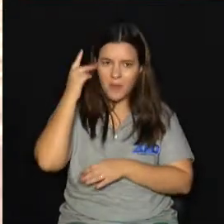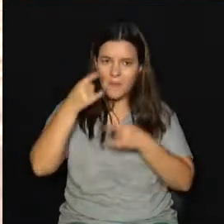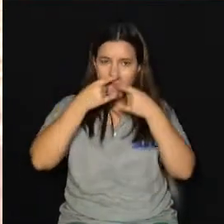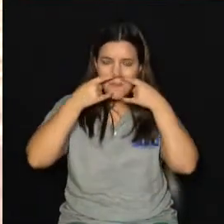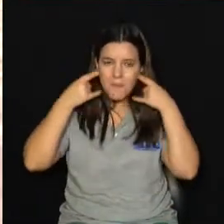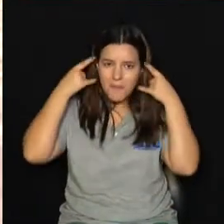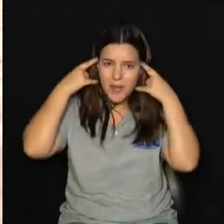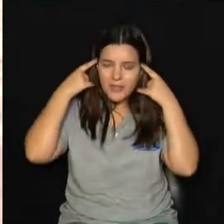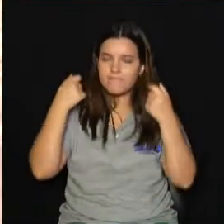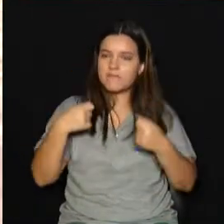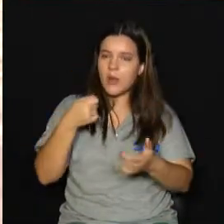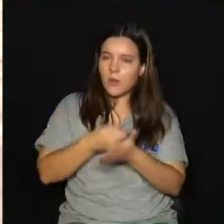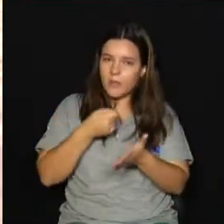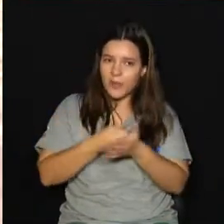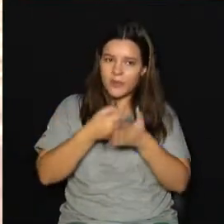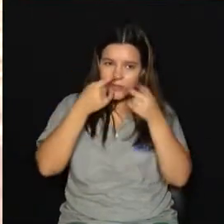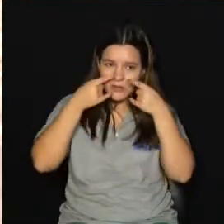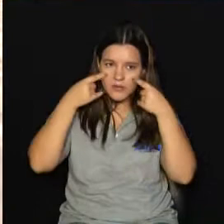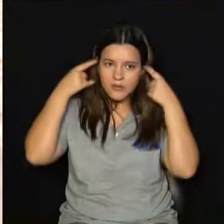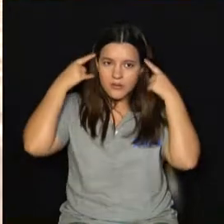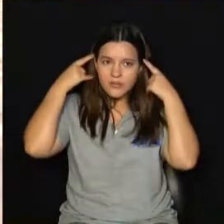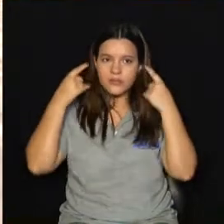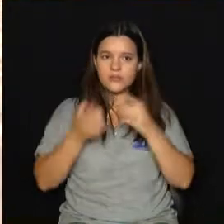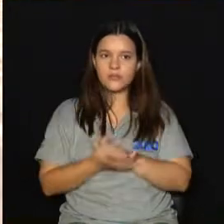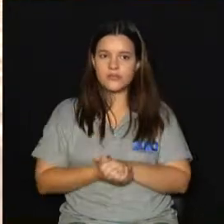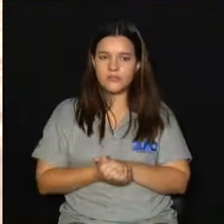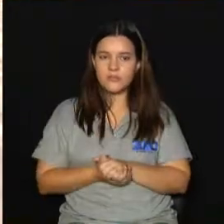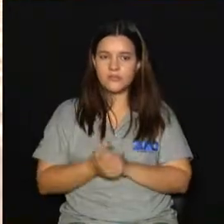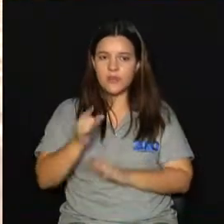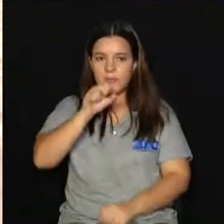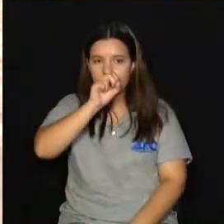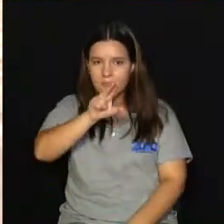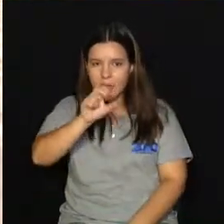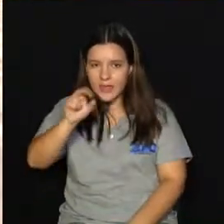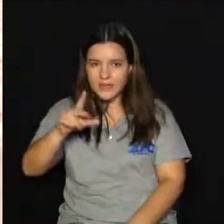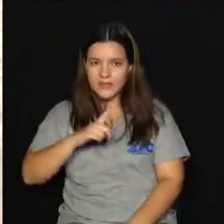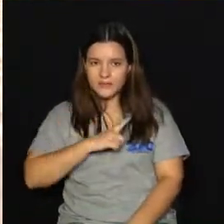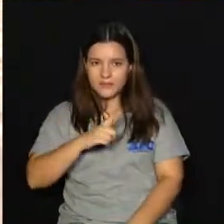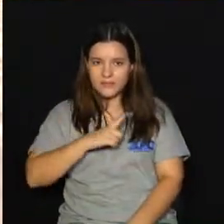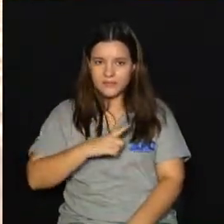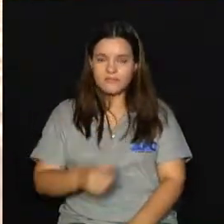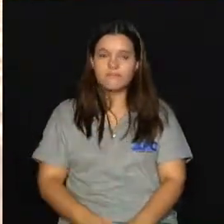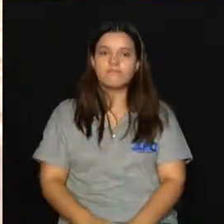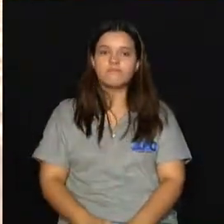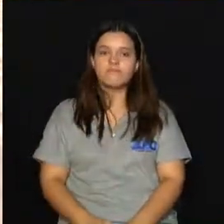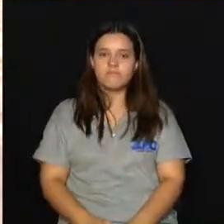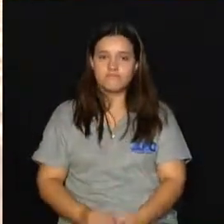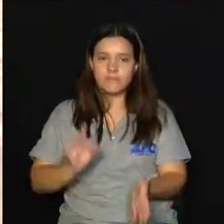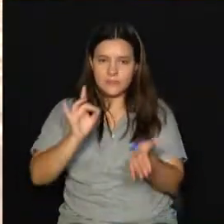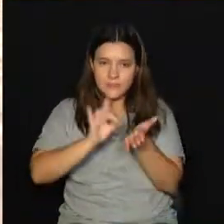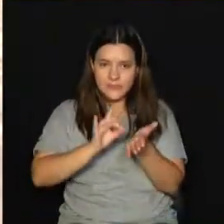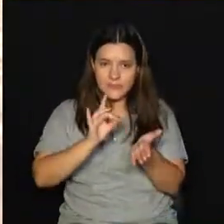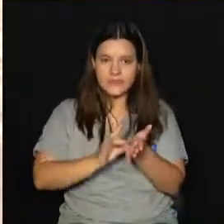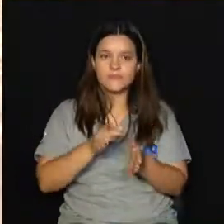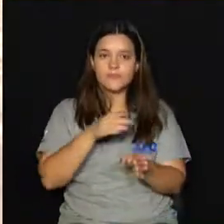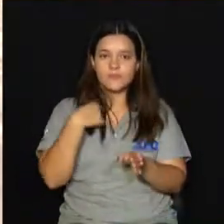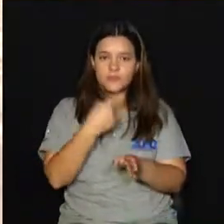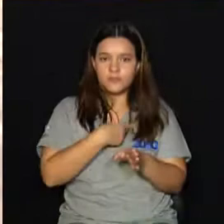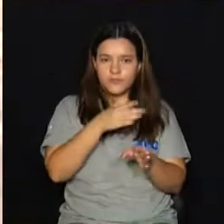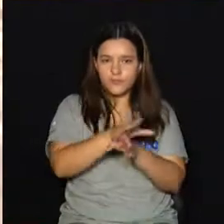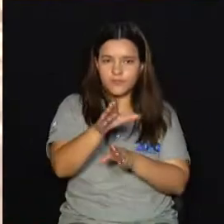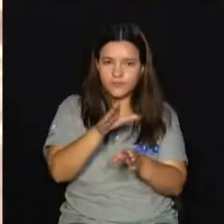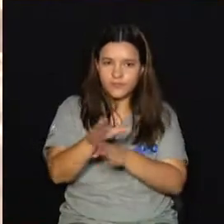de colocar a máscara. Isso tem sido bastante observado por vocês? Com certeza. É uma das orientações que